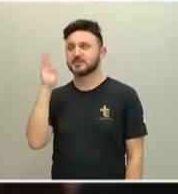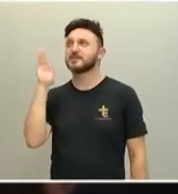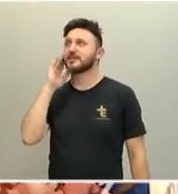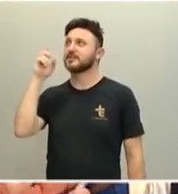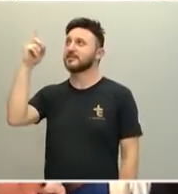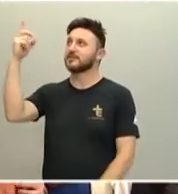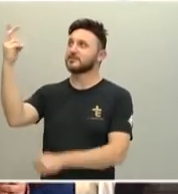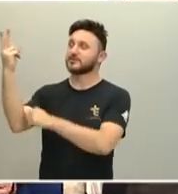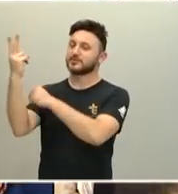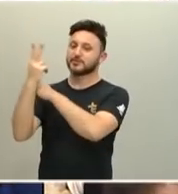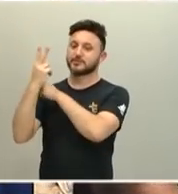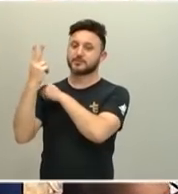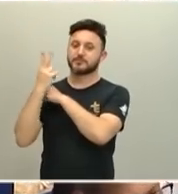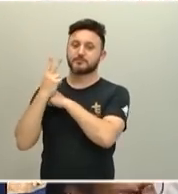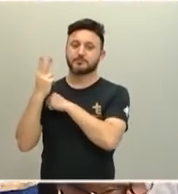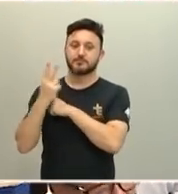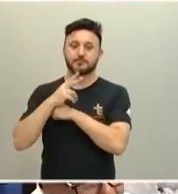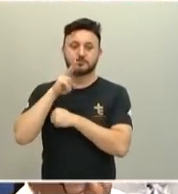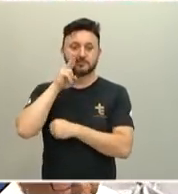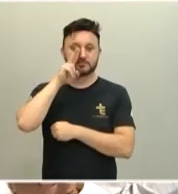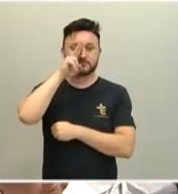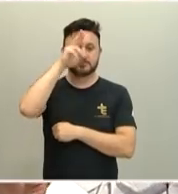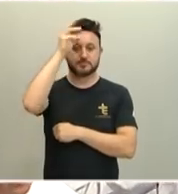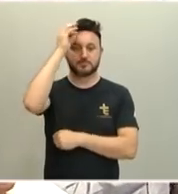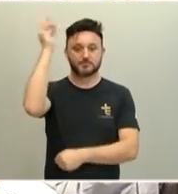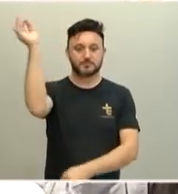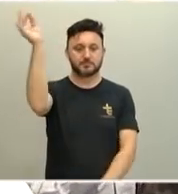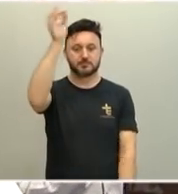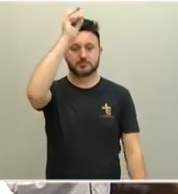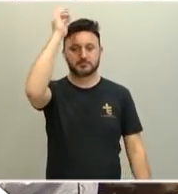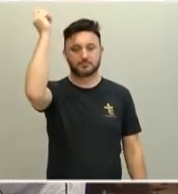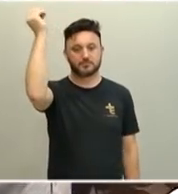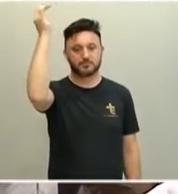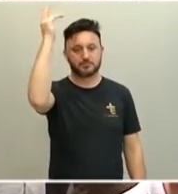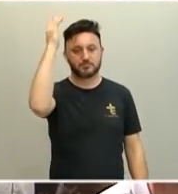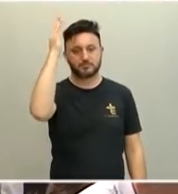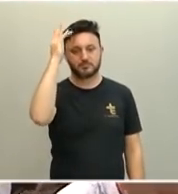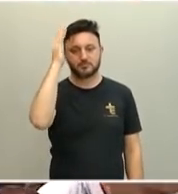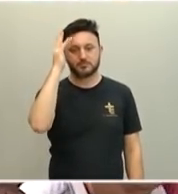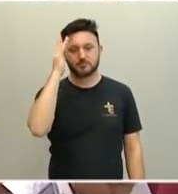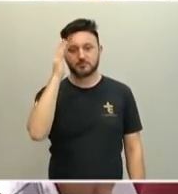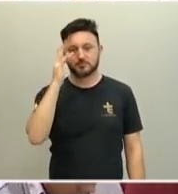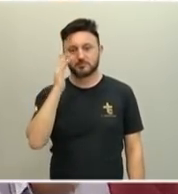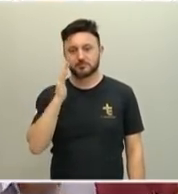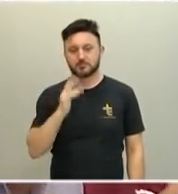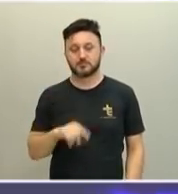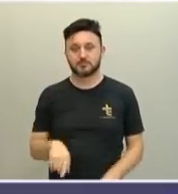agir. A força do Espírito Santo descerá sobre ti,